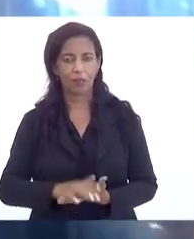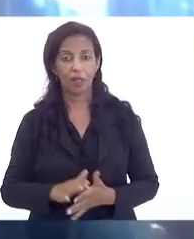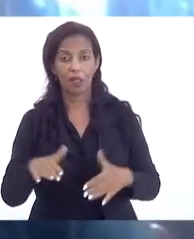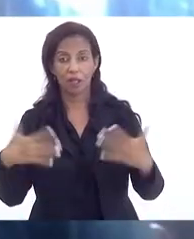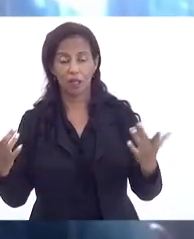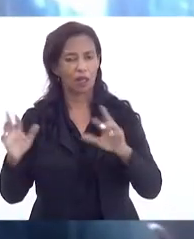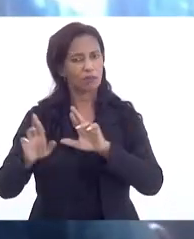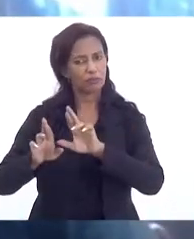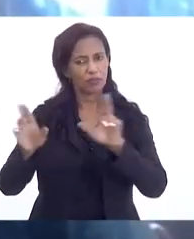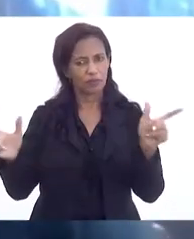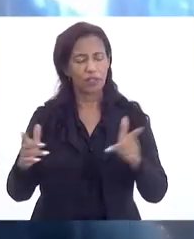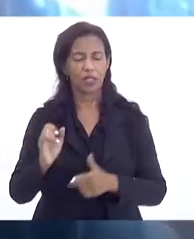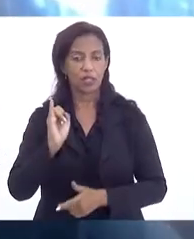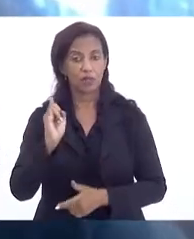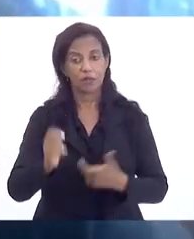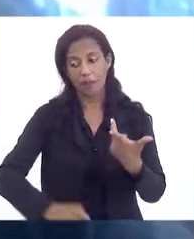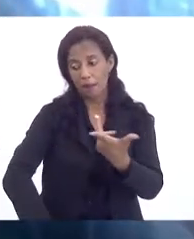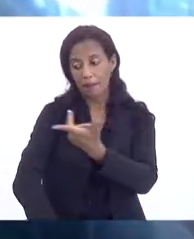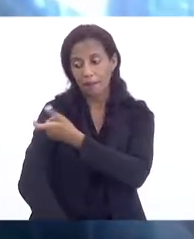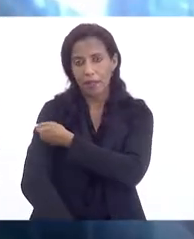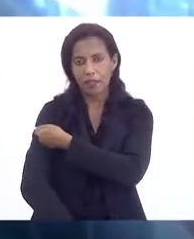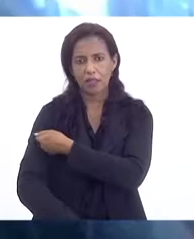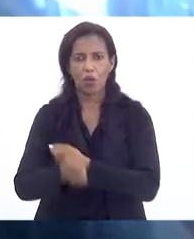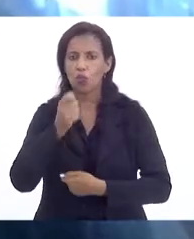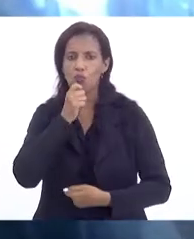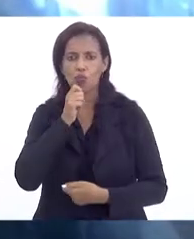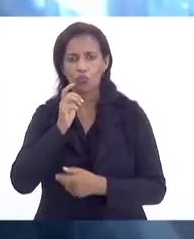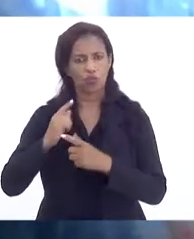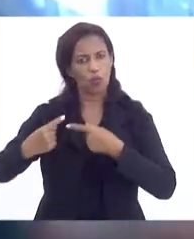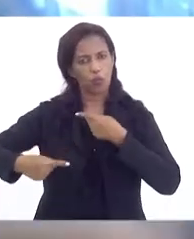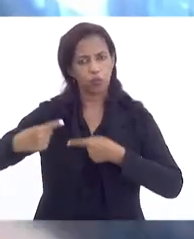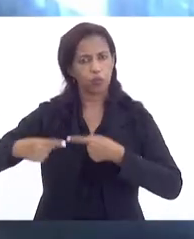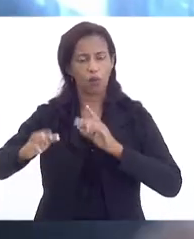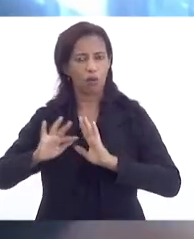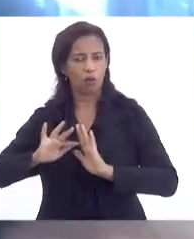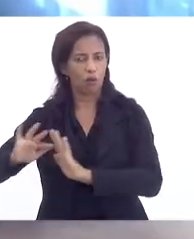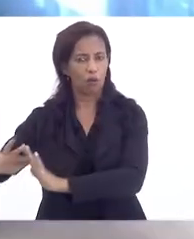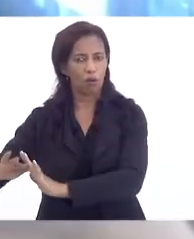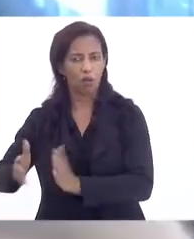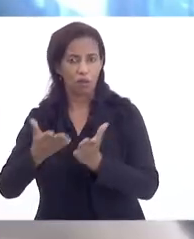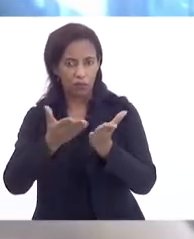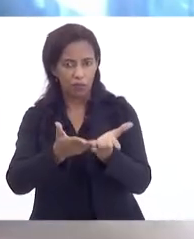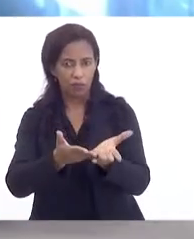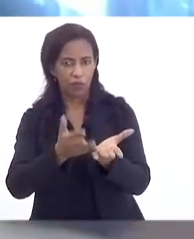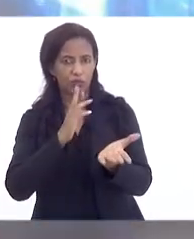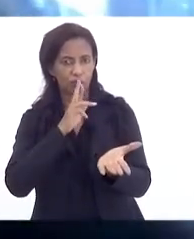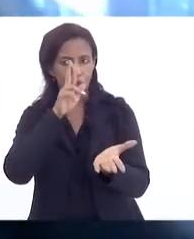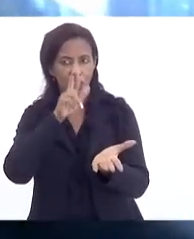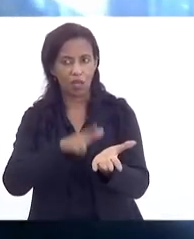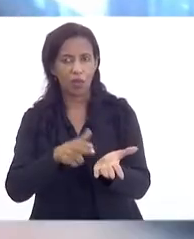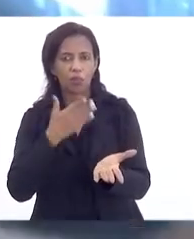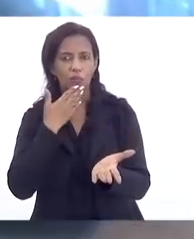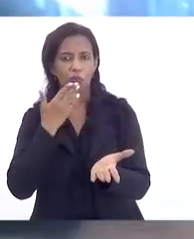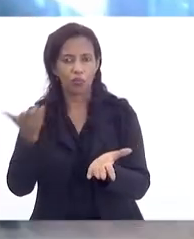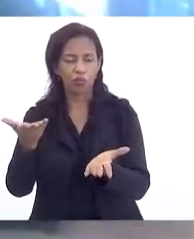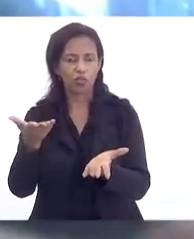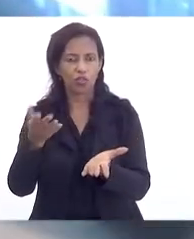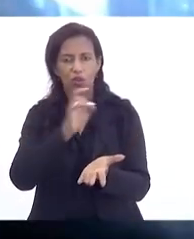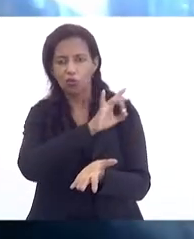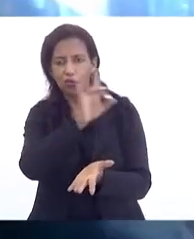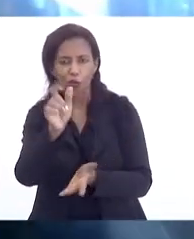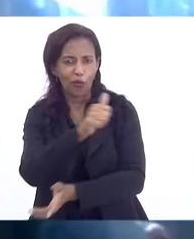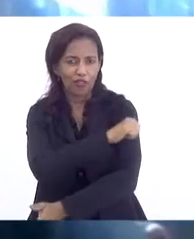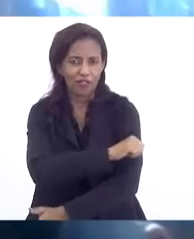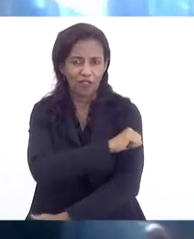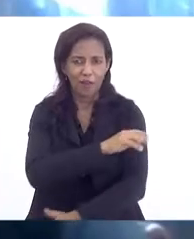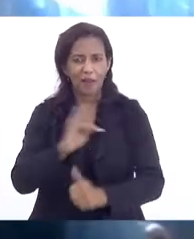que é diferente. Se fosse aplicação, não tinha nem discussão, né? Então, você podia demitir todas as enfermeiras, todos os